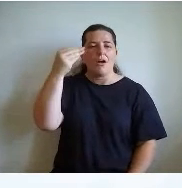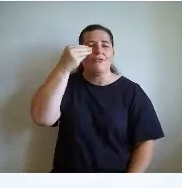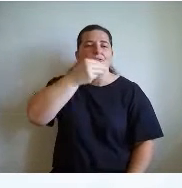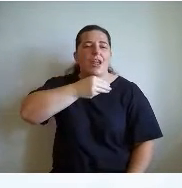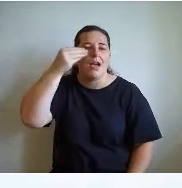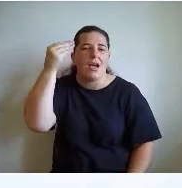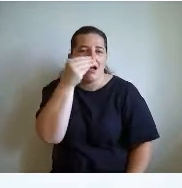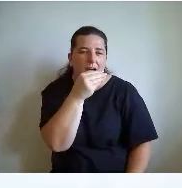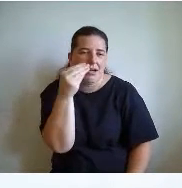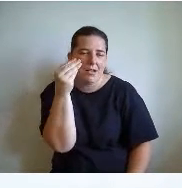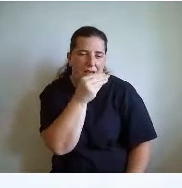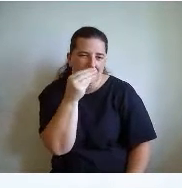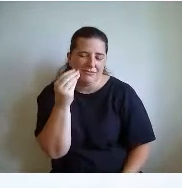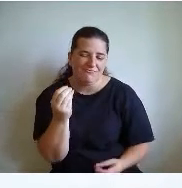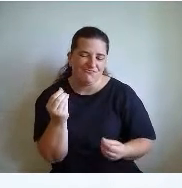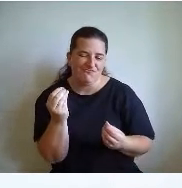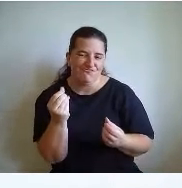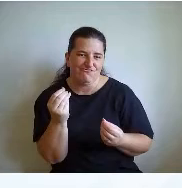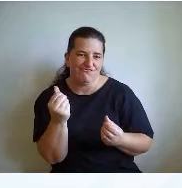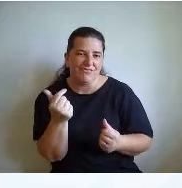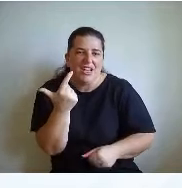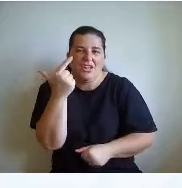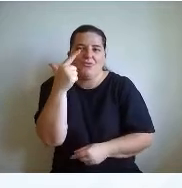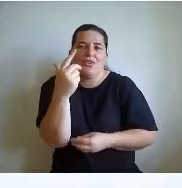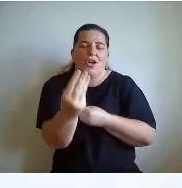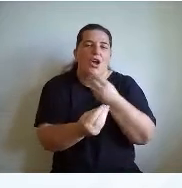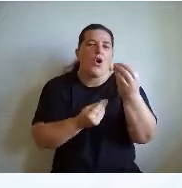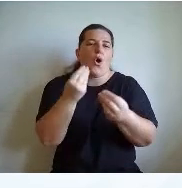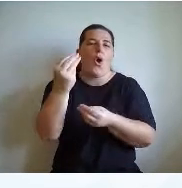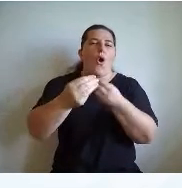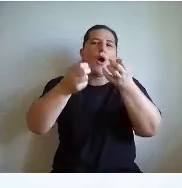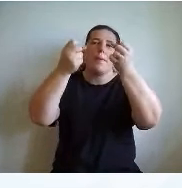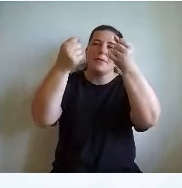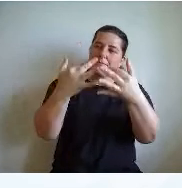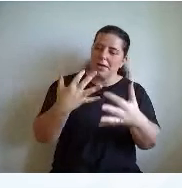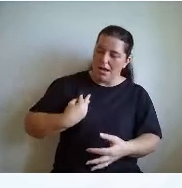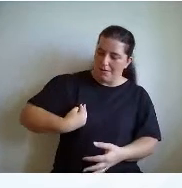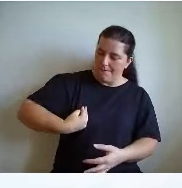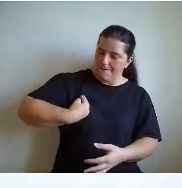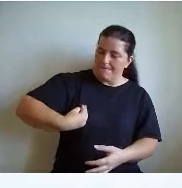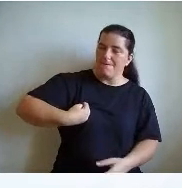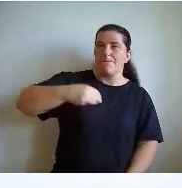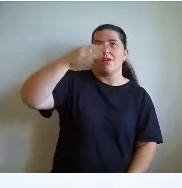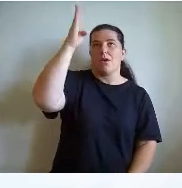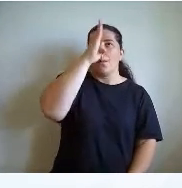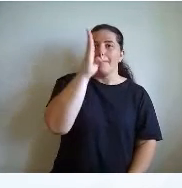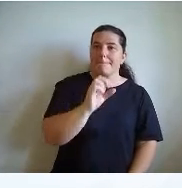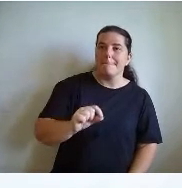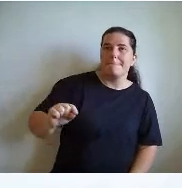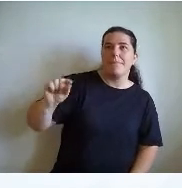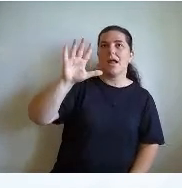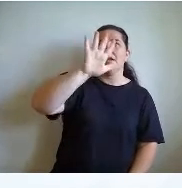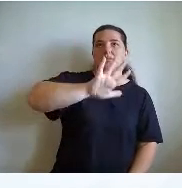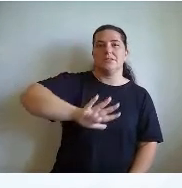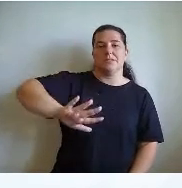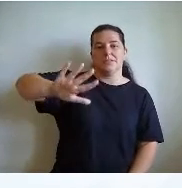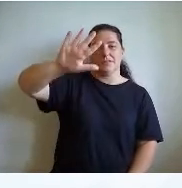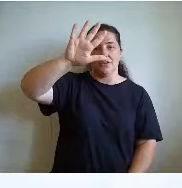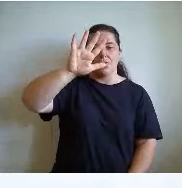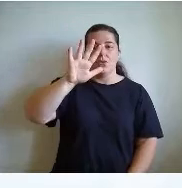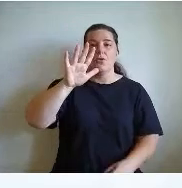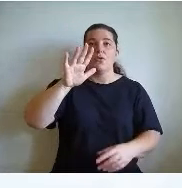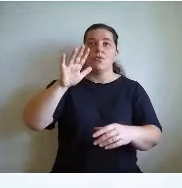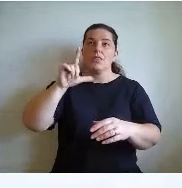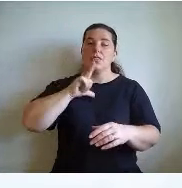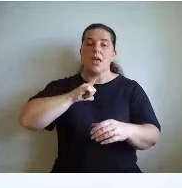né? Porque não há como a gente dizer que vive um país plenamente democrático quando ele não tem